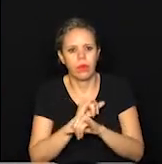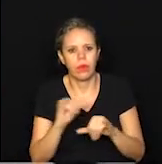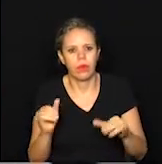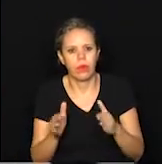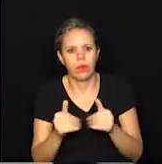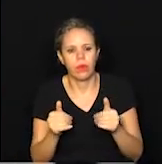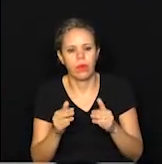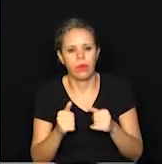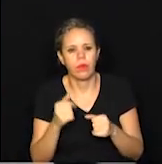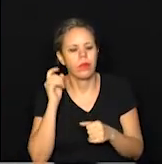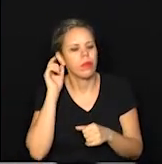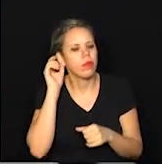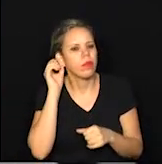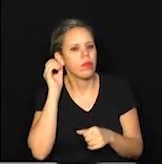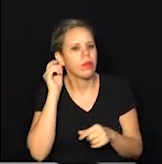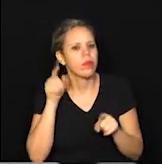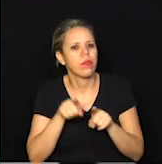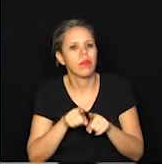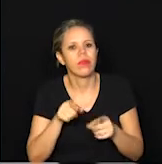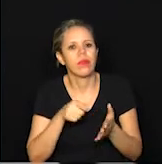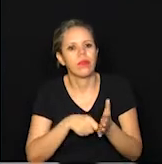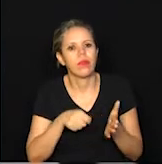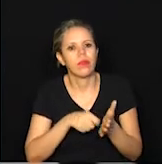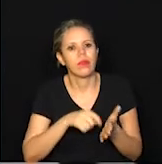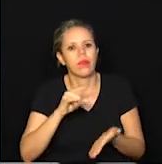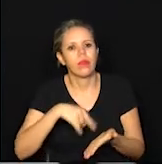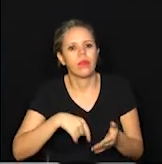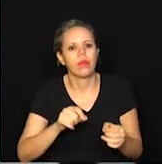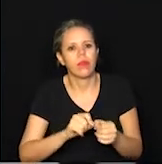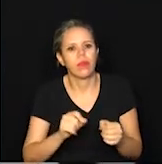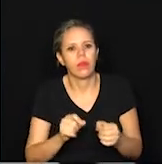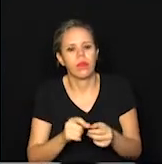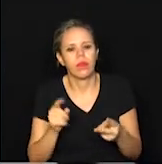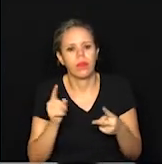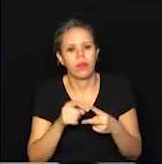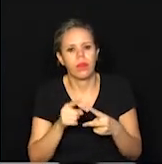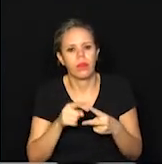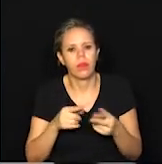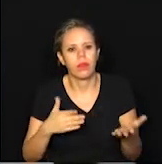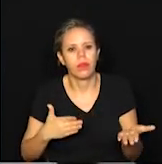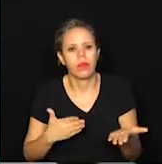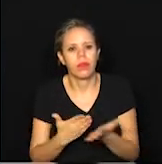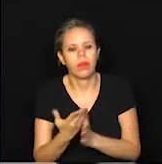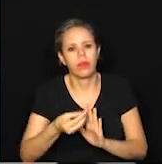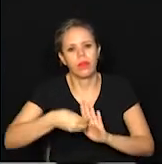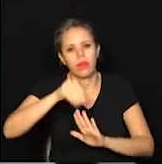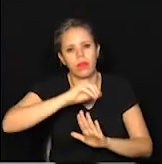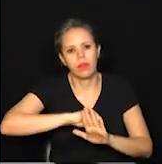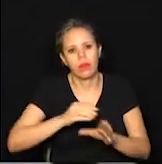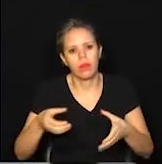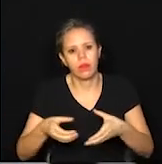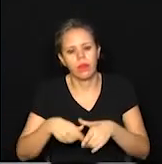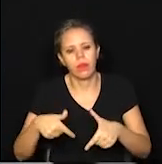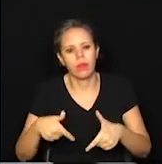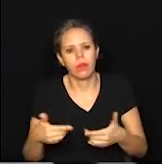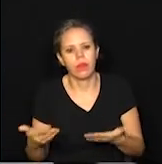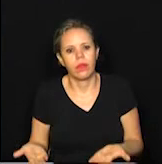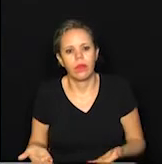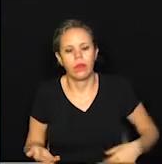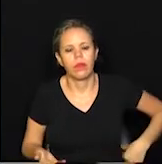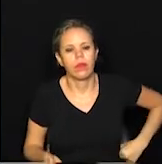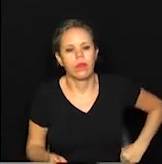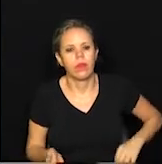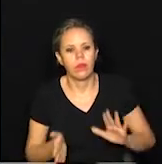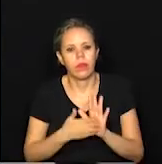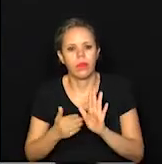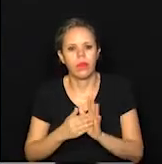de encaminhamento e uma aprovação de um calendário aqui da comissão, de uma proposta